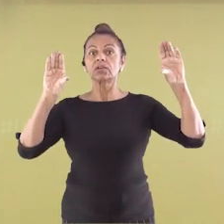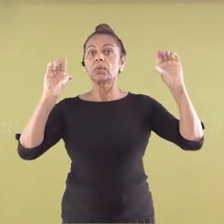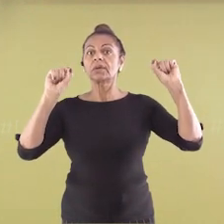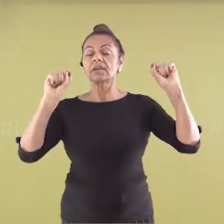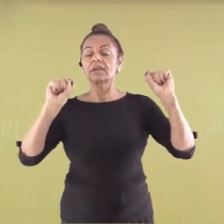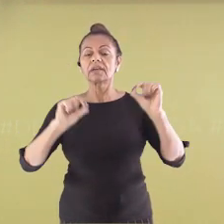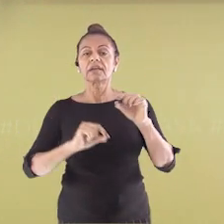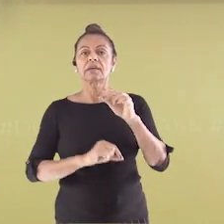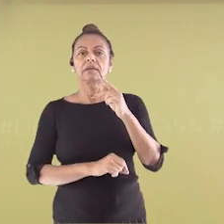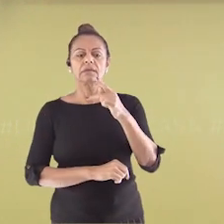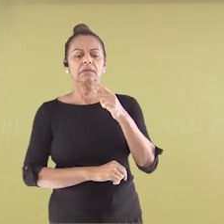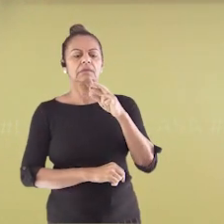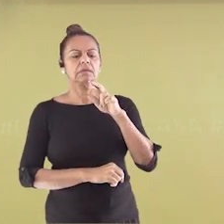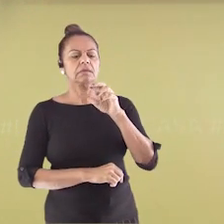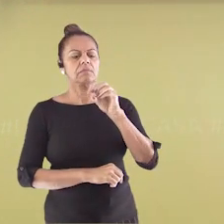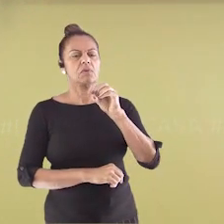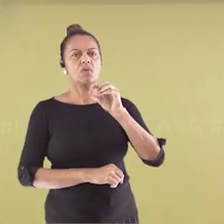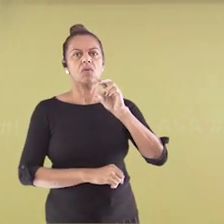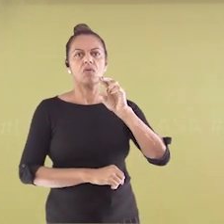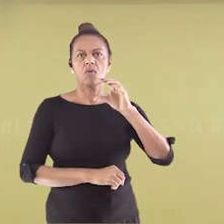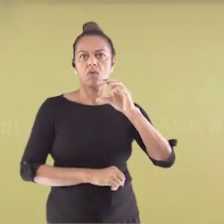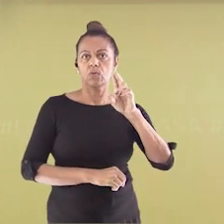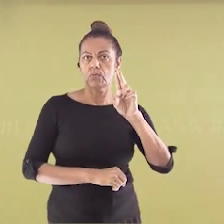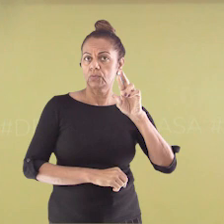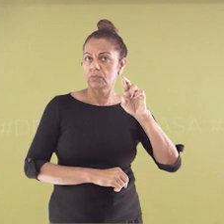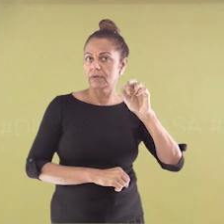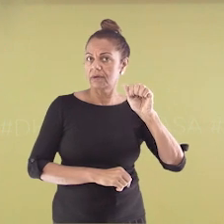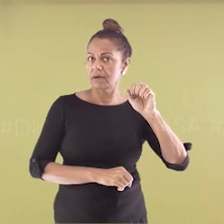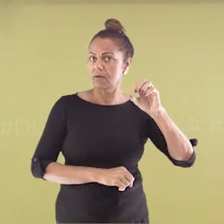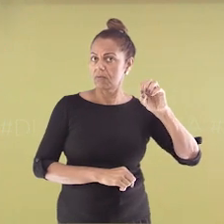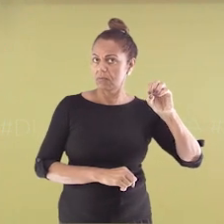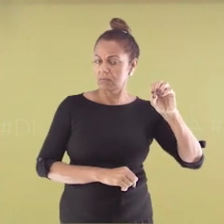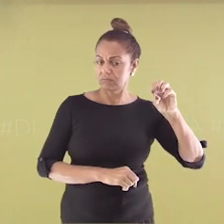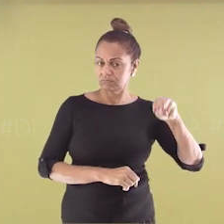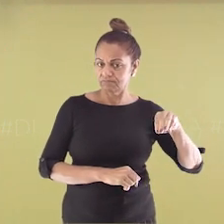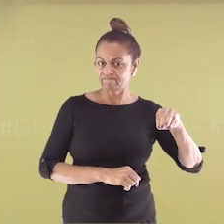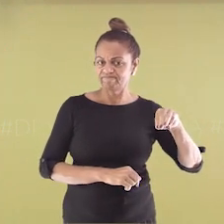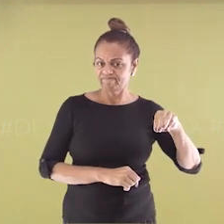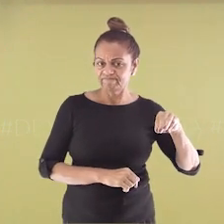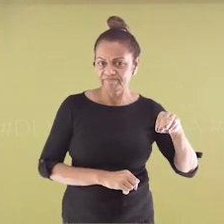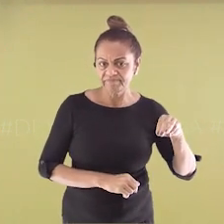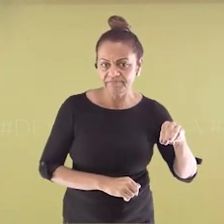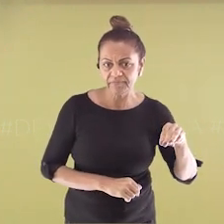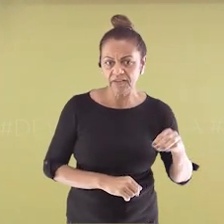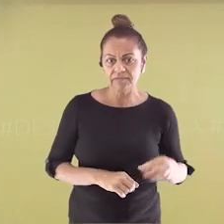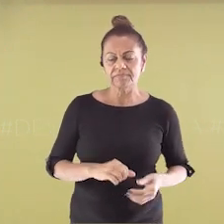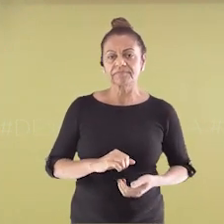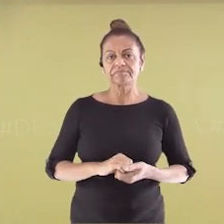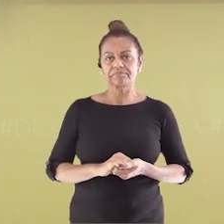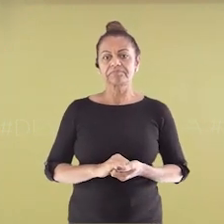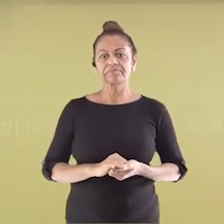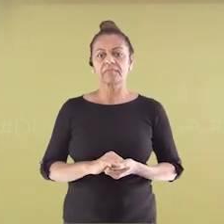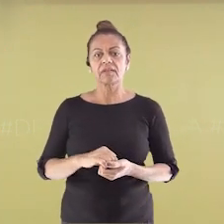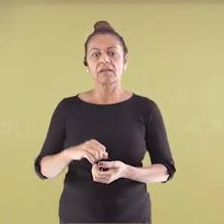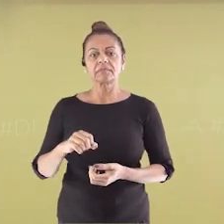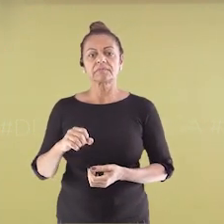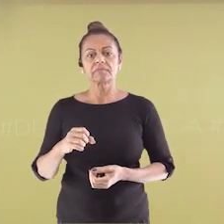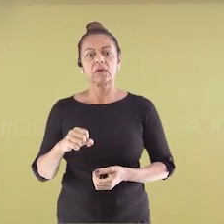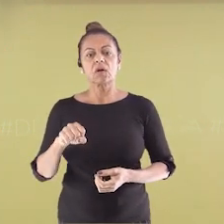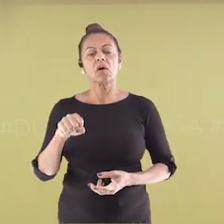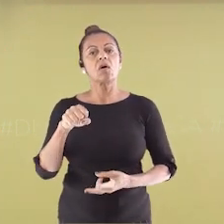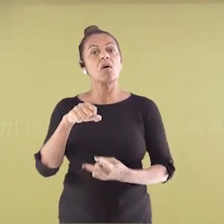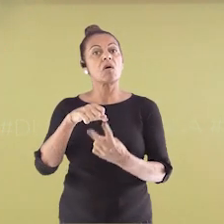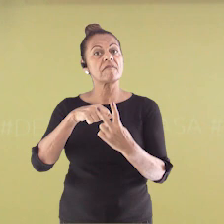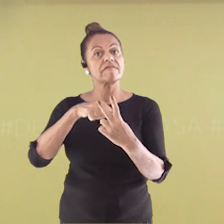ok? Então, podemos dizer que temos duas orações nessa manchete. Nós podemos dividir essa